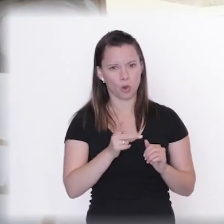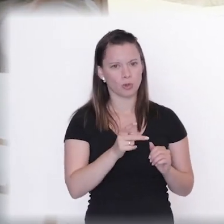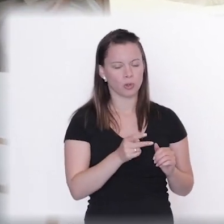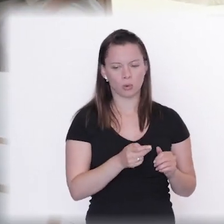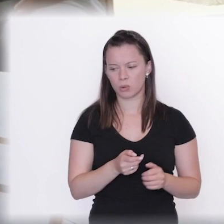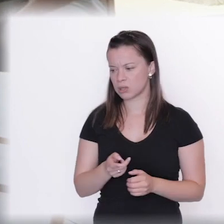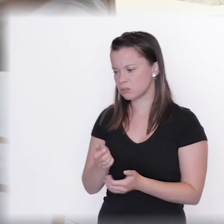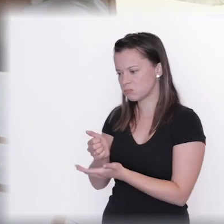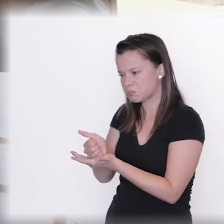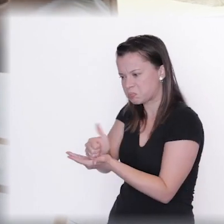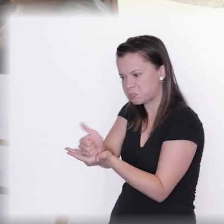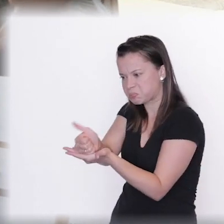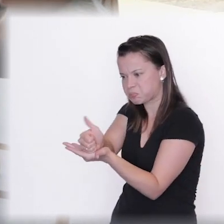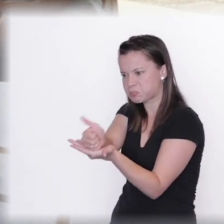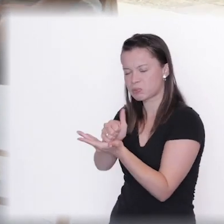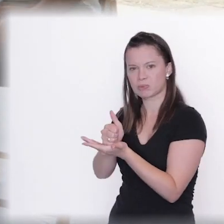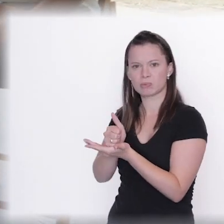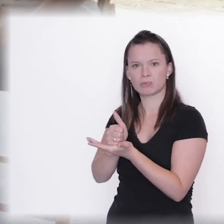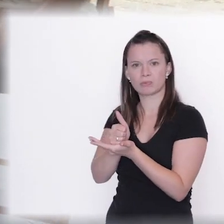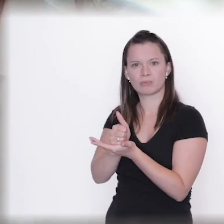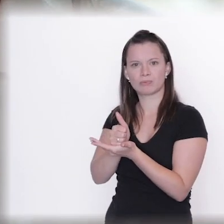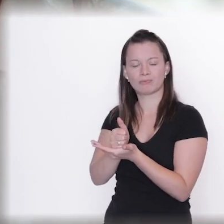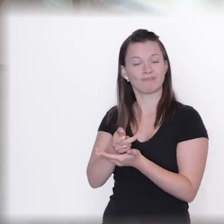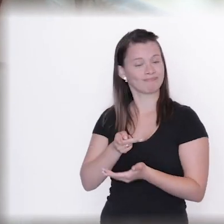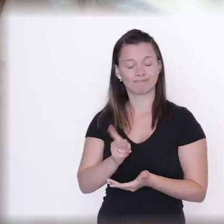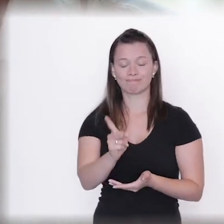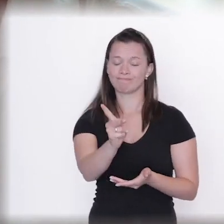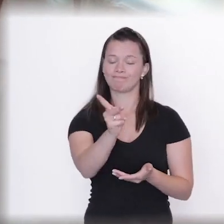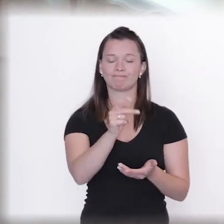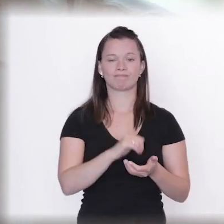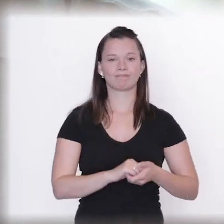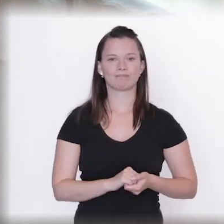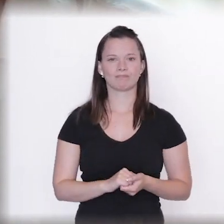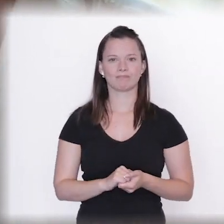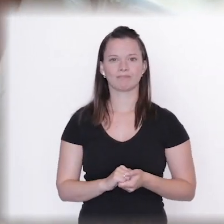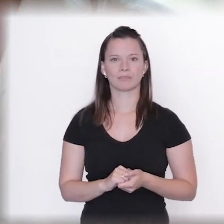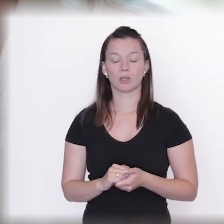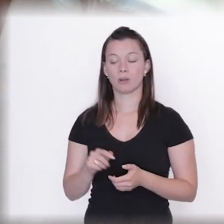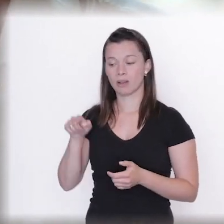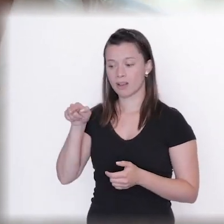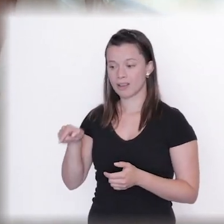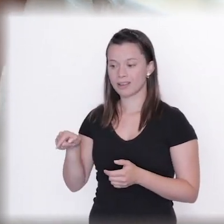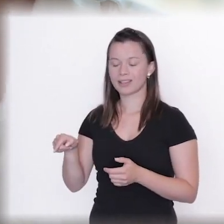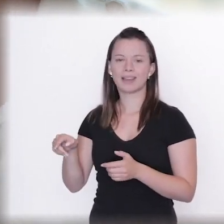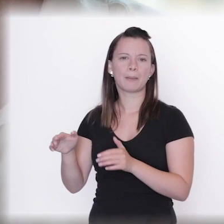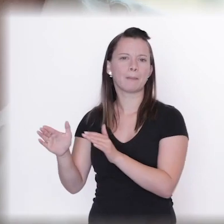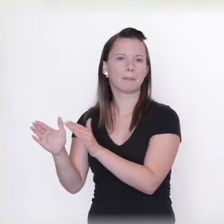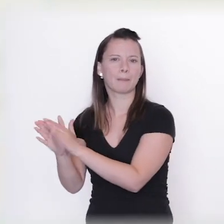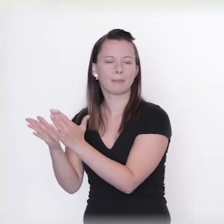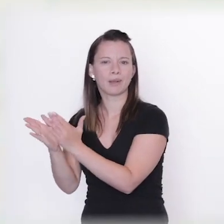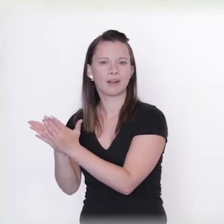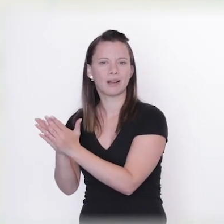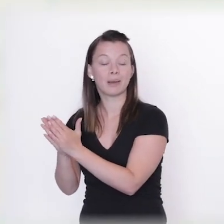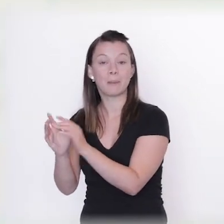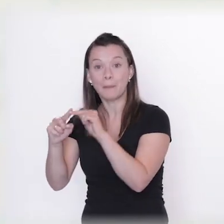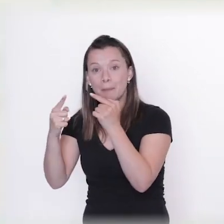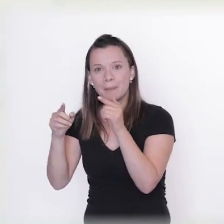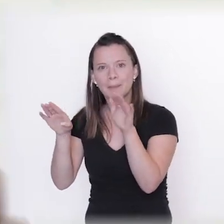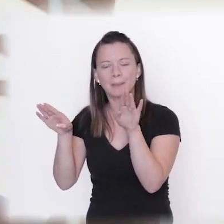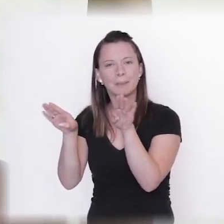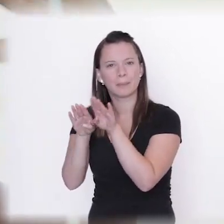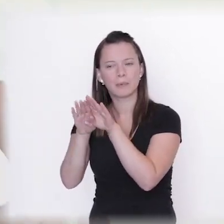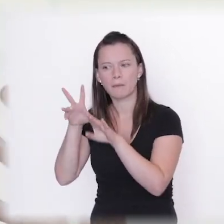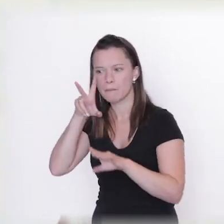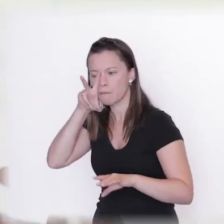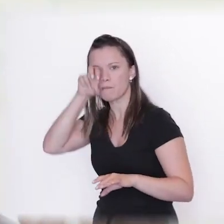São espaços dominados, territórios dominados. Periferia é, ao mesmo tempo, precariedade e potência. Até porque